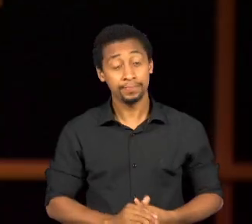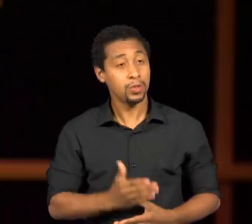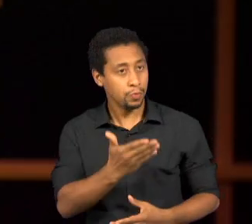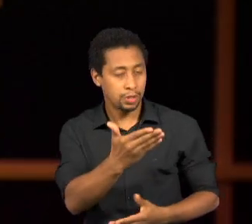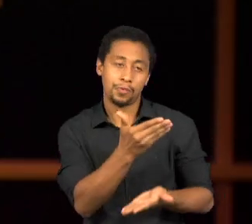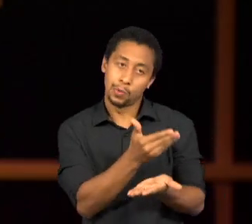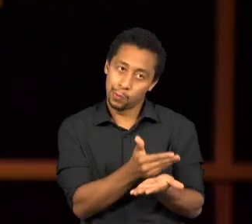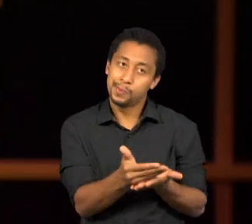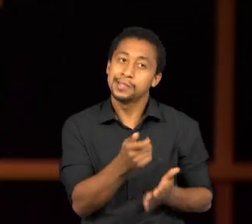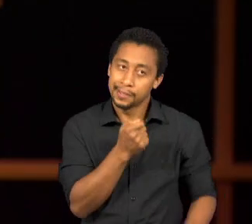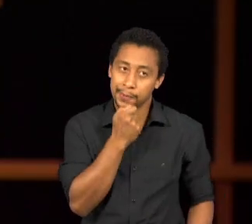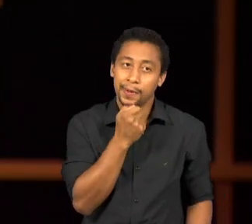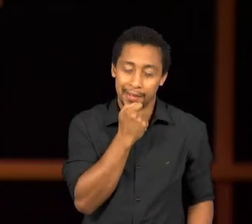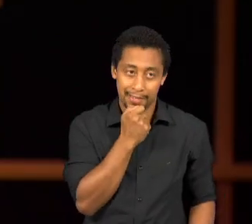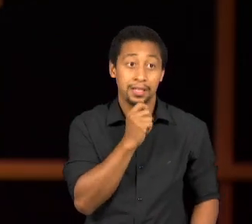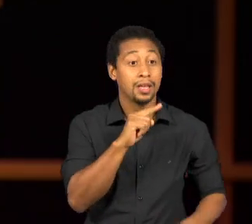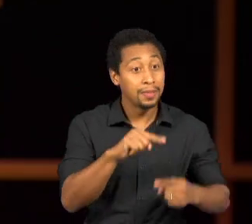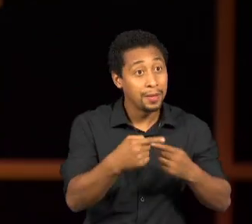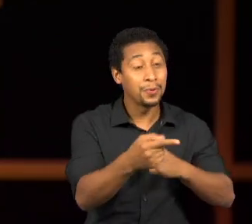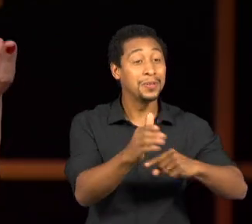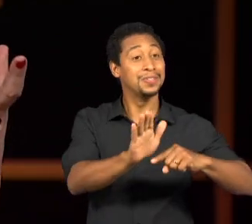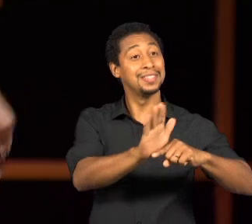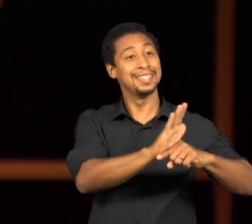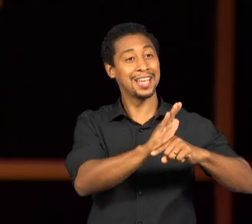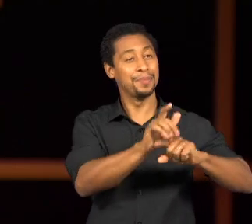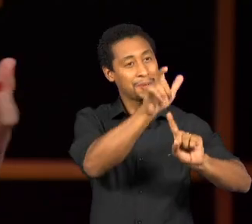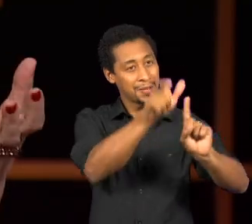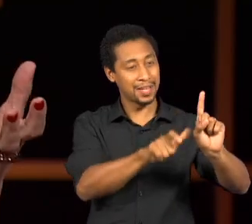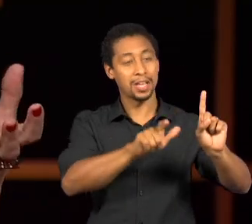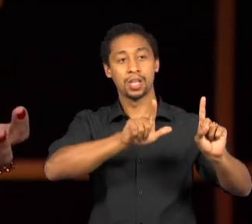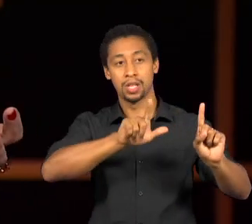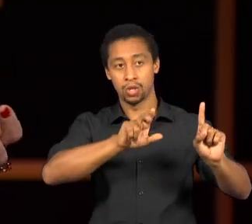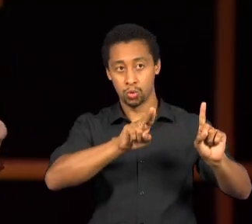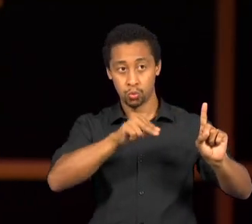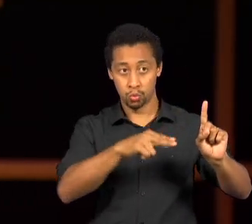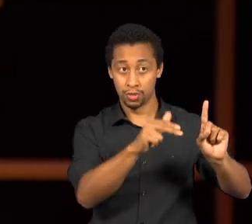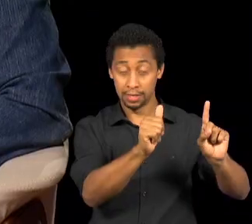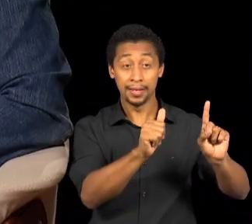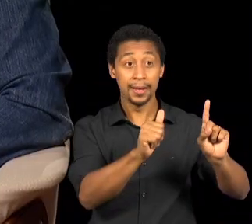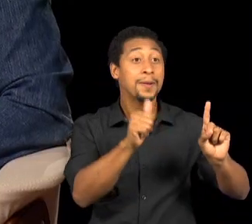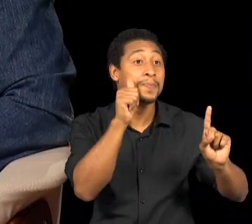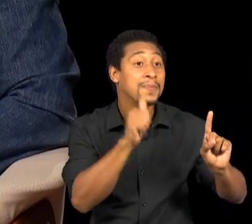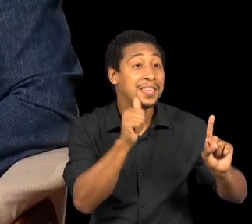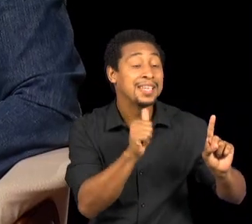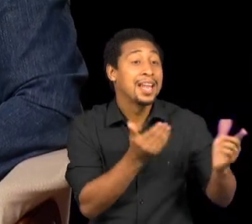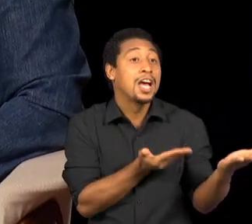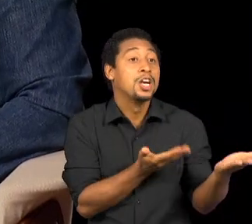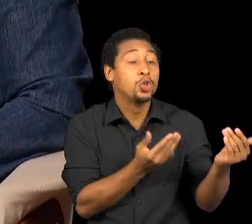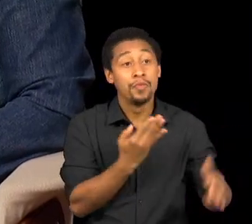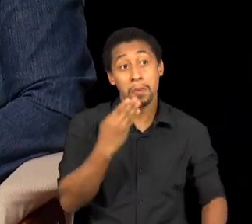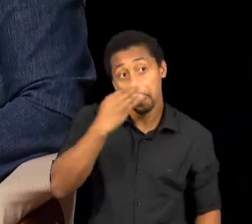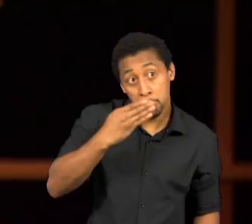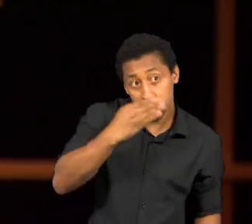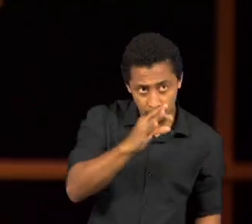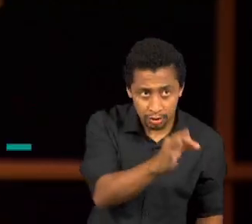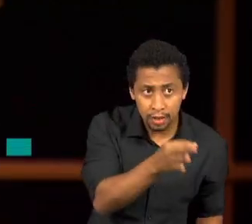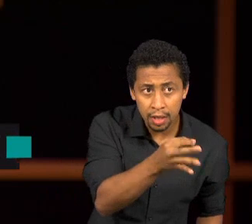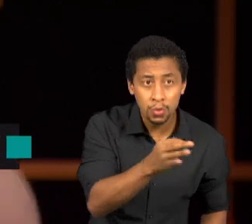carreira quando estreou no cinema no papel da Luna, que era uma jovem prostituta no filme A Próxima Vítima.